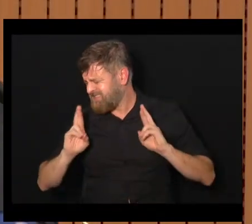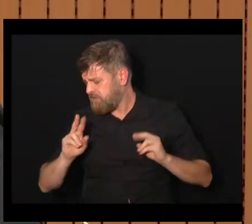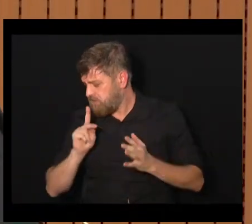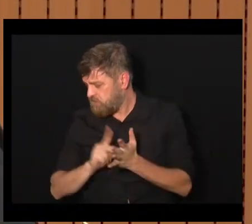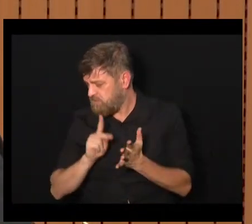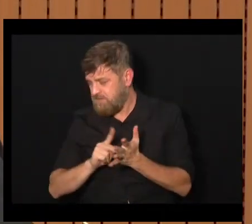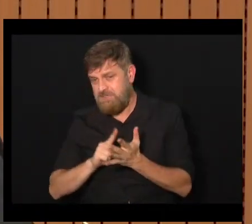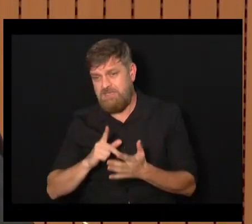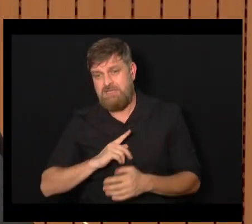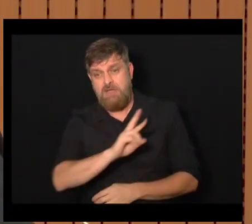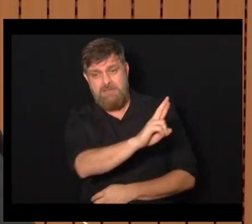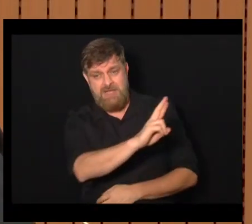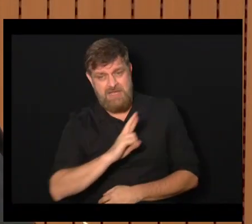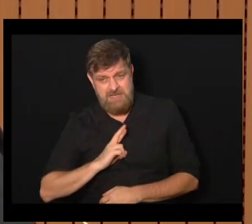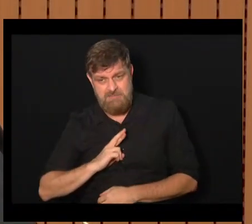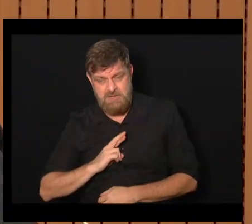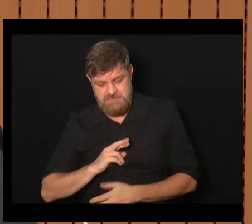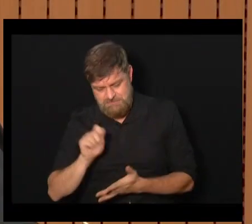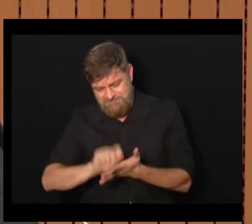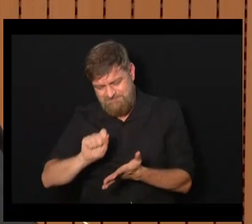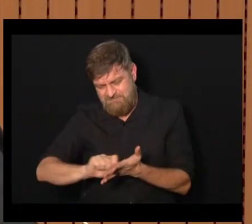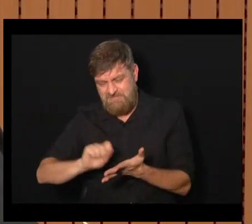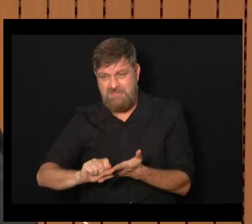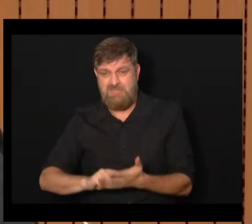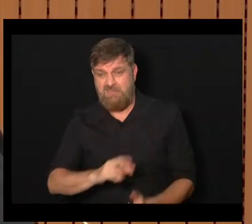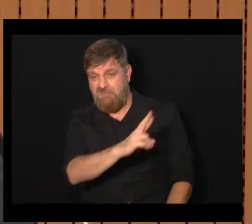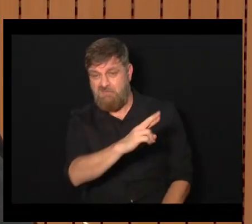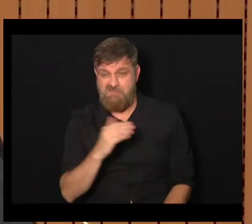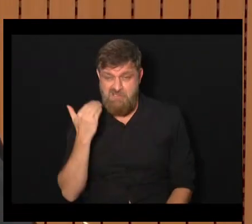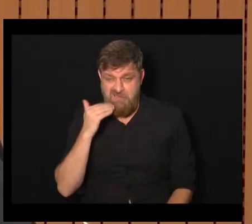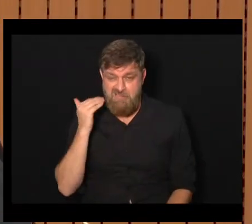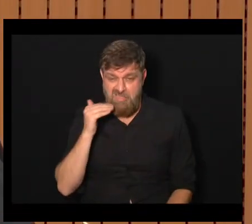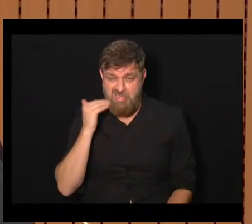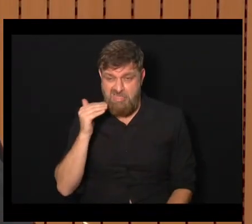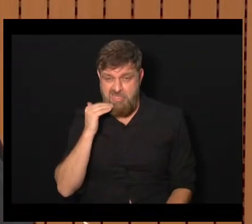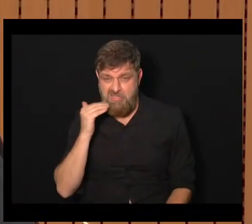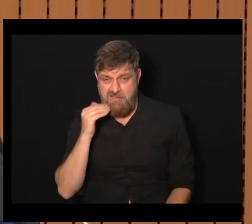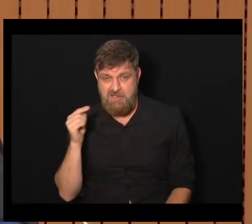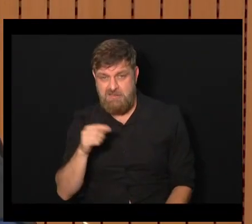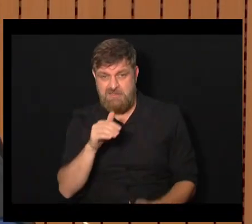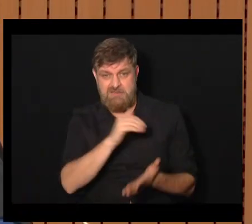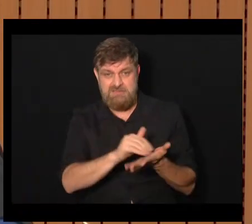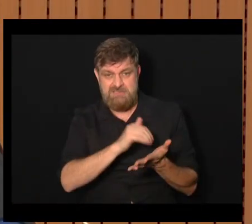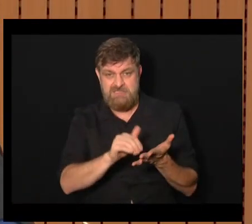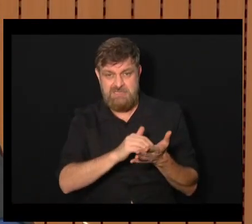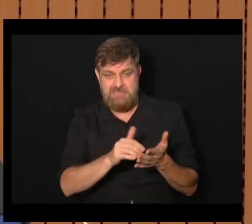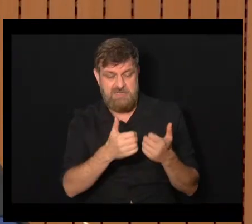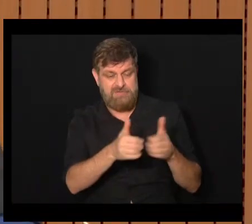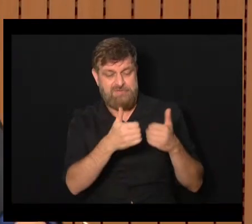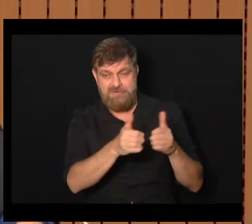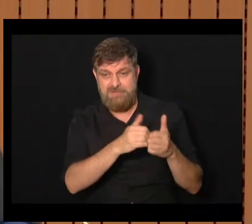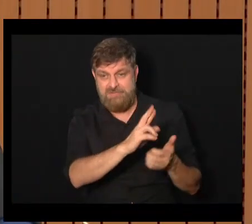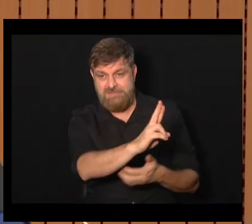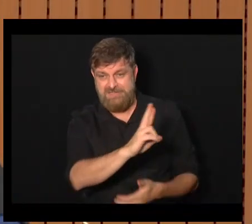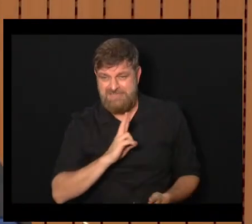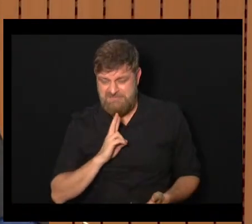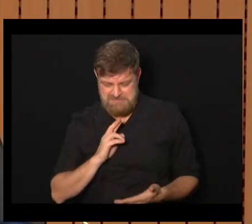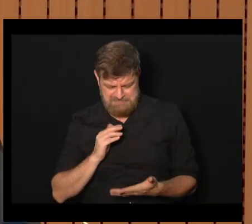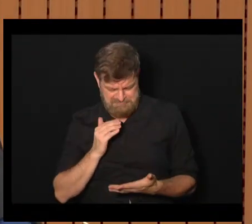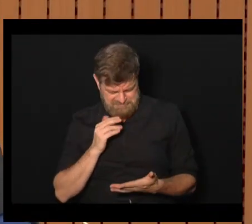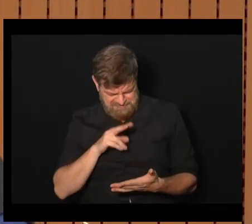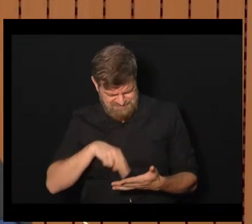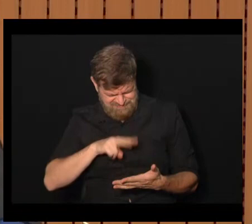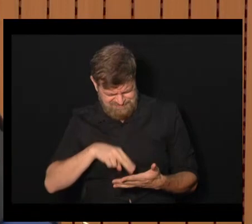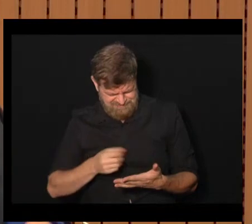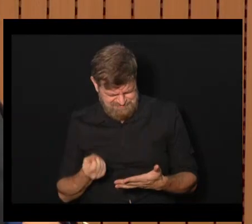sinceramente, que venha uma resposta bem redigida, não aquelas respostas mal escritas que o Barreiro, secretário de Transportes, costuma dar para a gente quando a gente